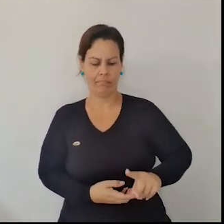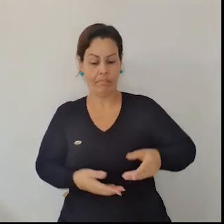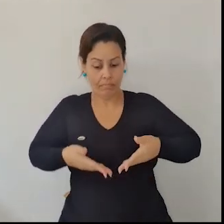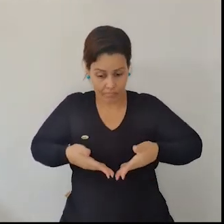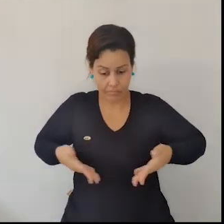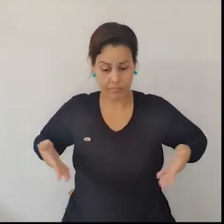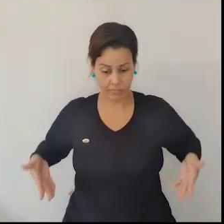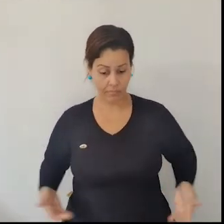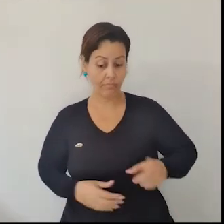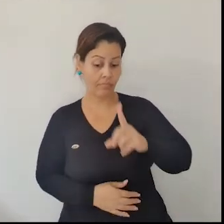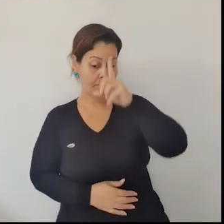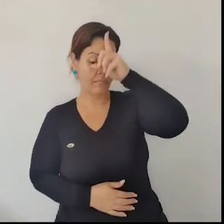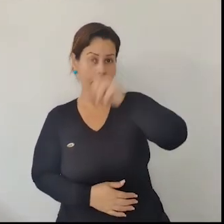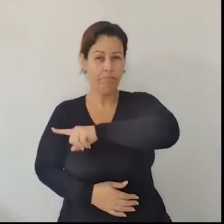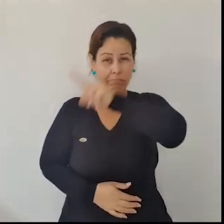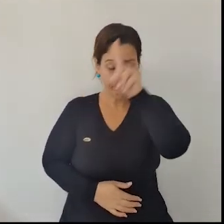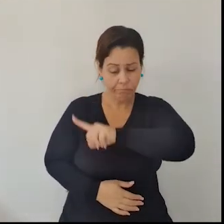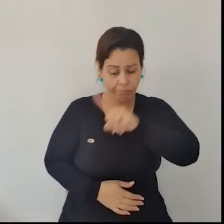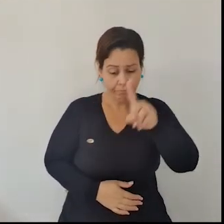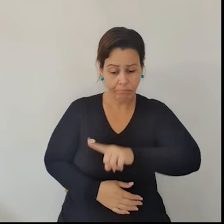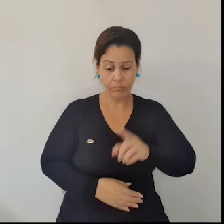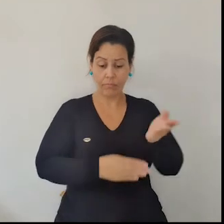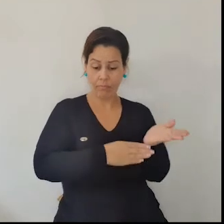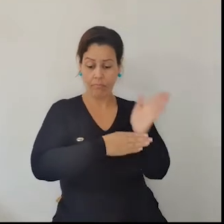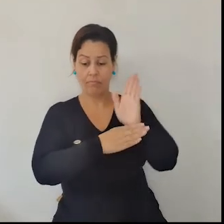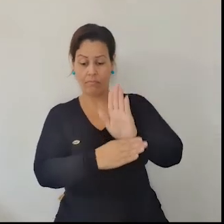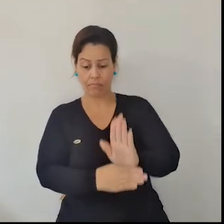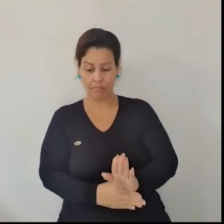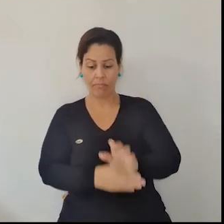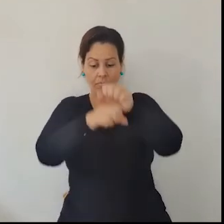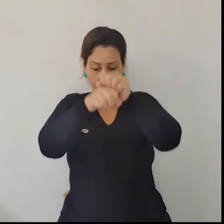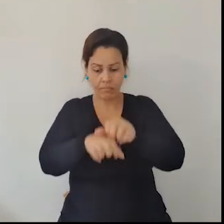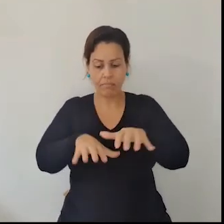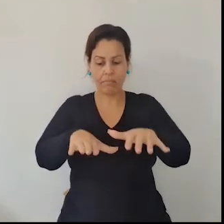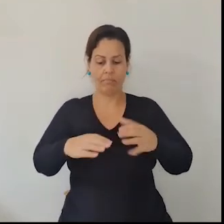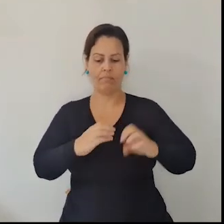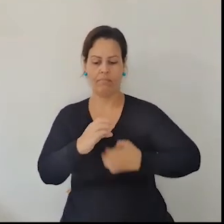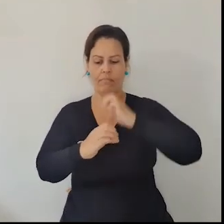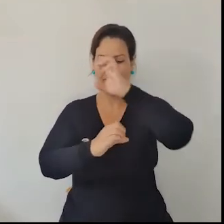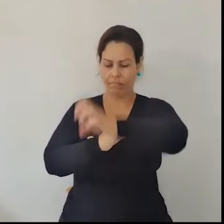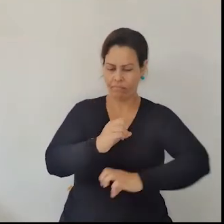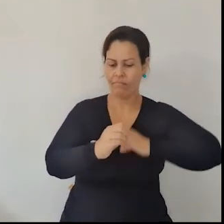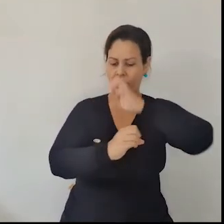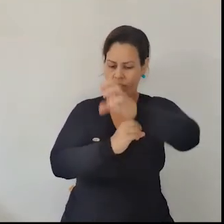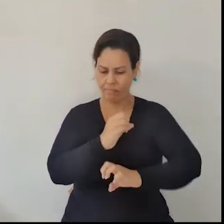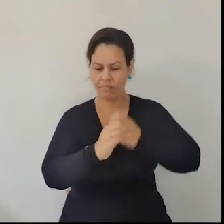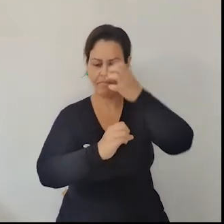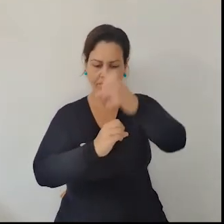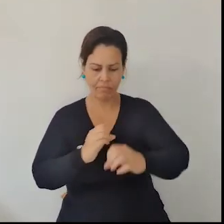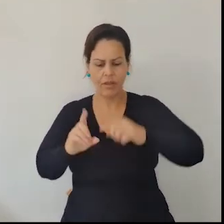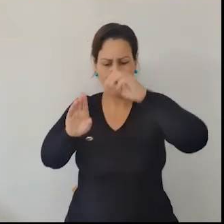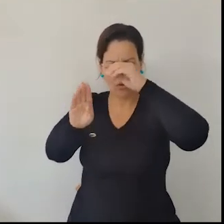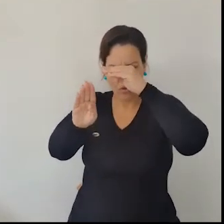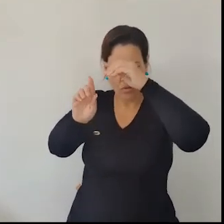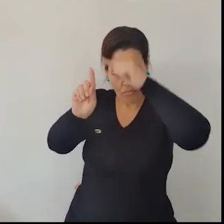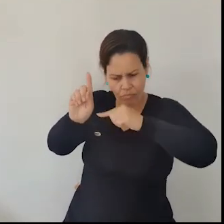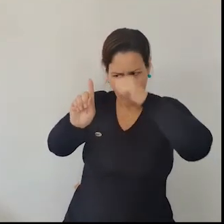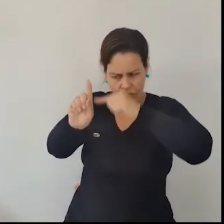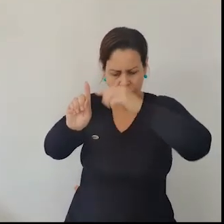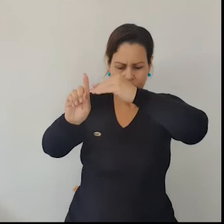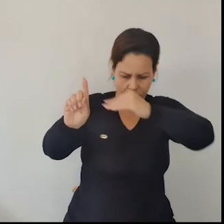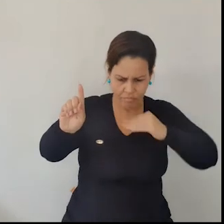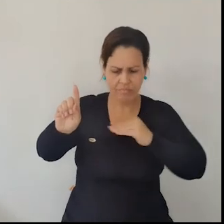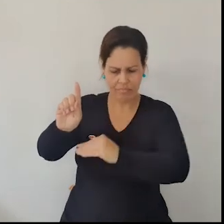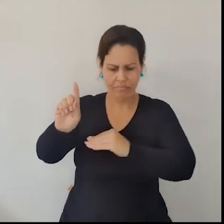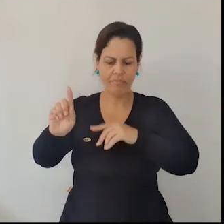diagrama para auxiliar na distribuição dos elétrons de subníveis da eletrosfera. Então, o subnível S possui 2 elétrons, o